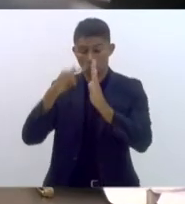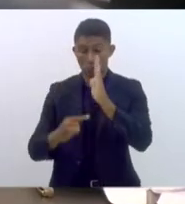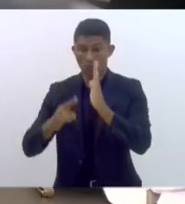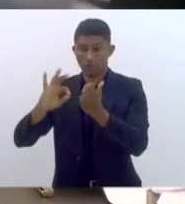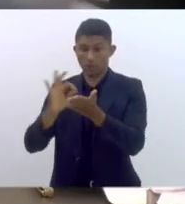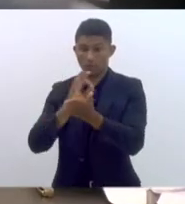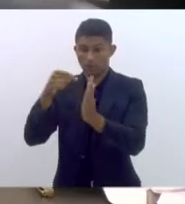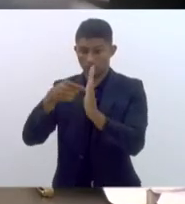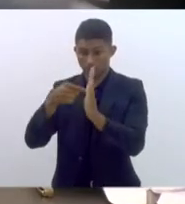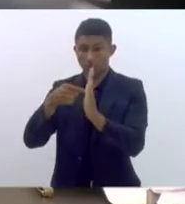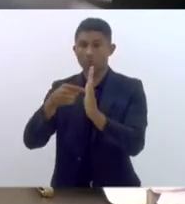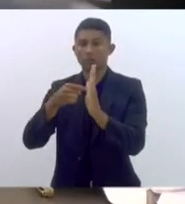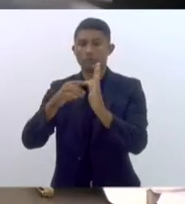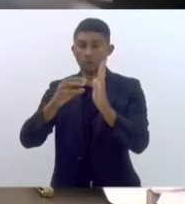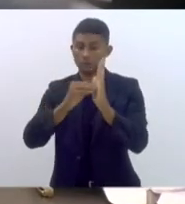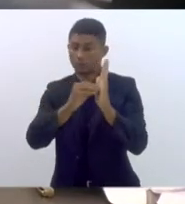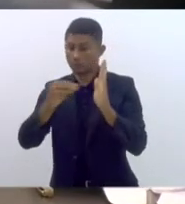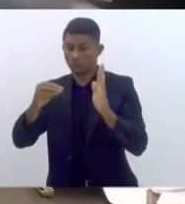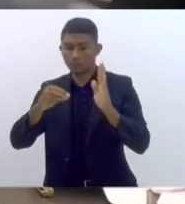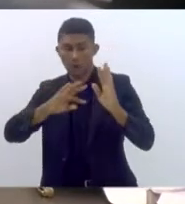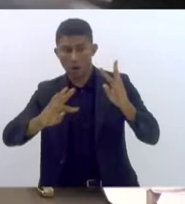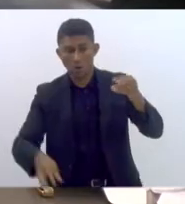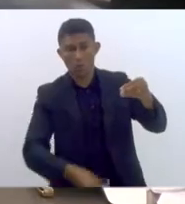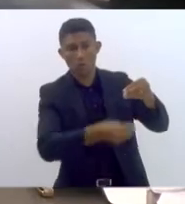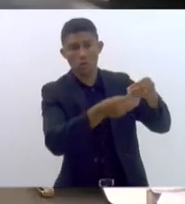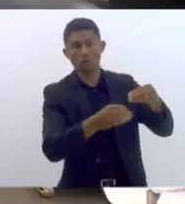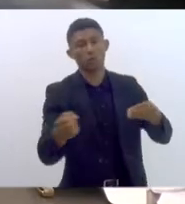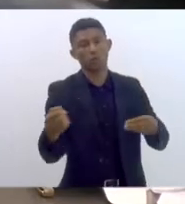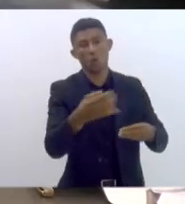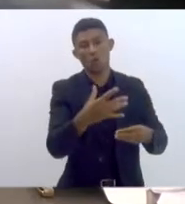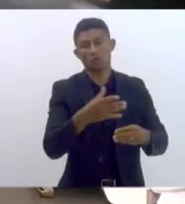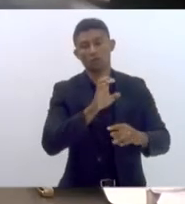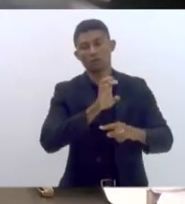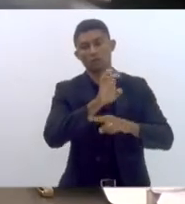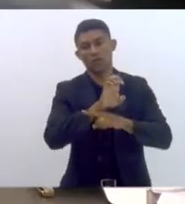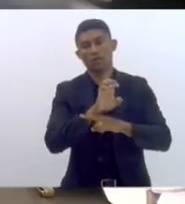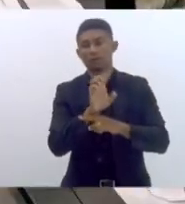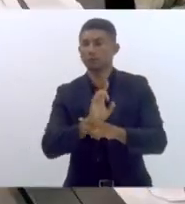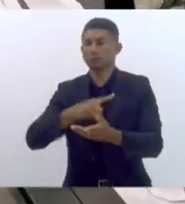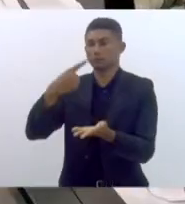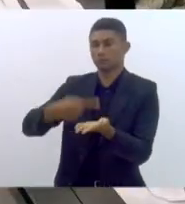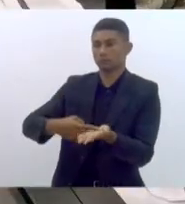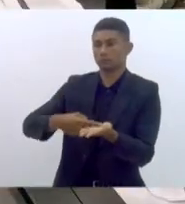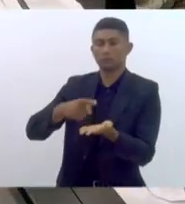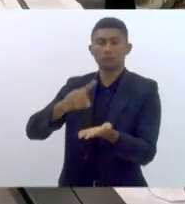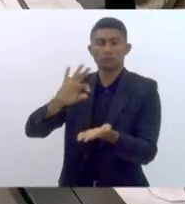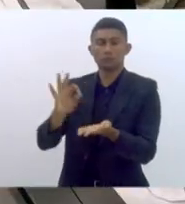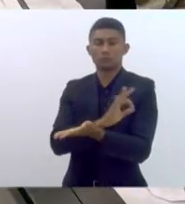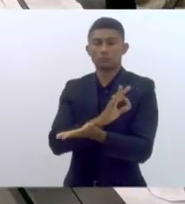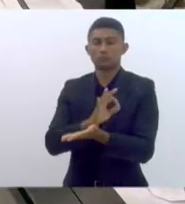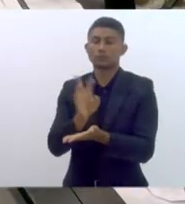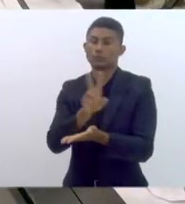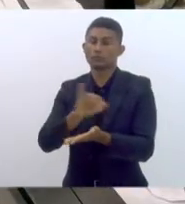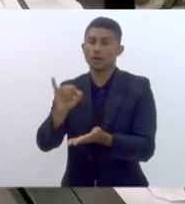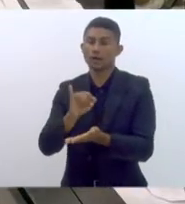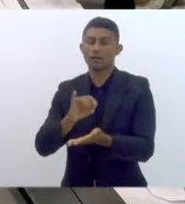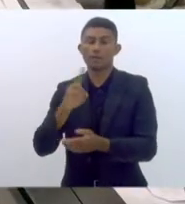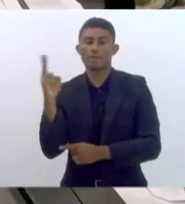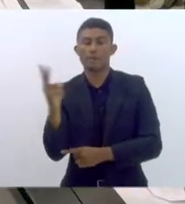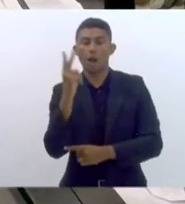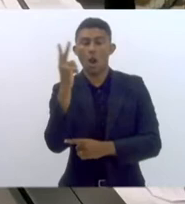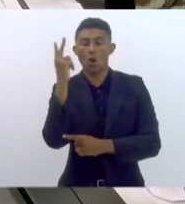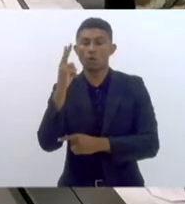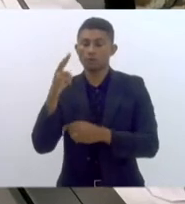vão para o novo contrato que o Estado vai assinar com a União, que também vai refinanciar os valores em 30 anos. Só que a regra dele é